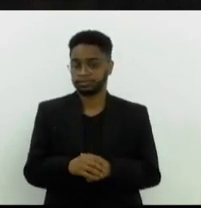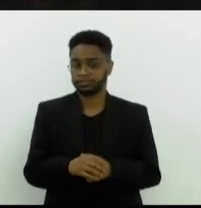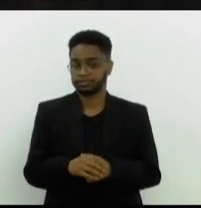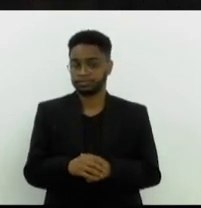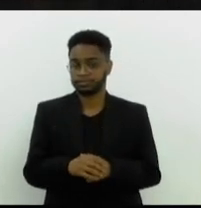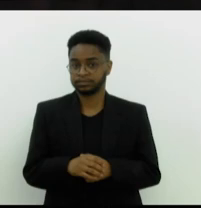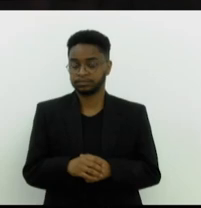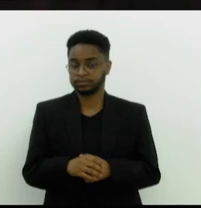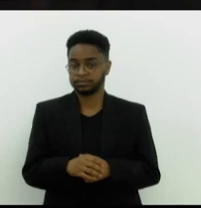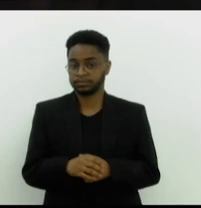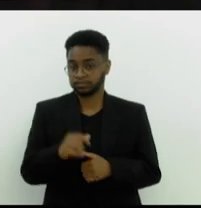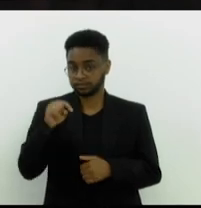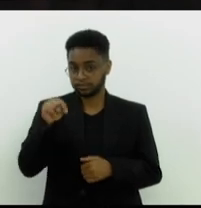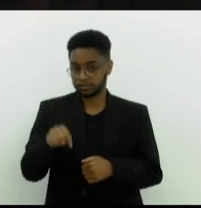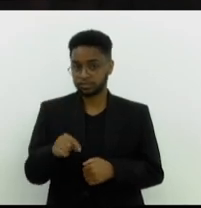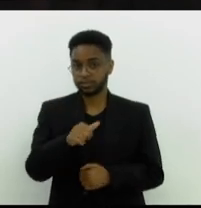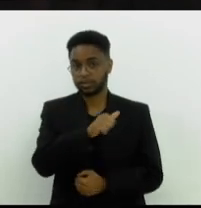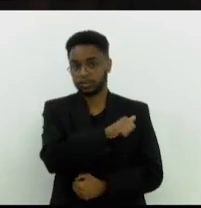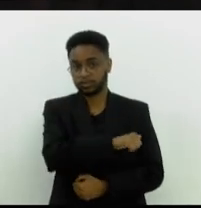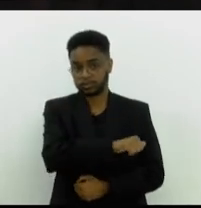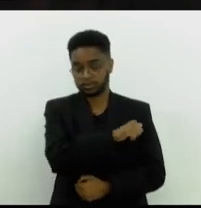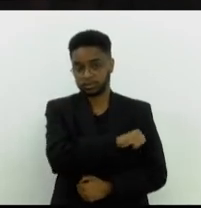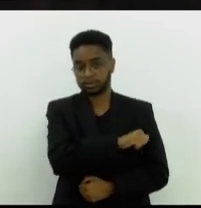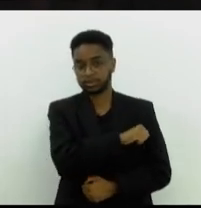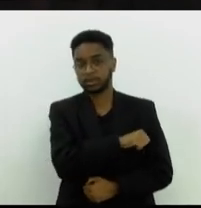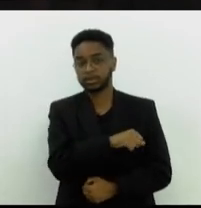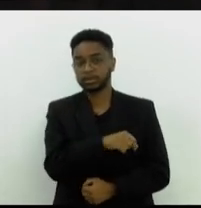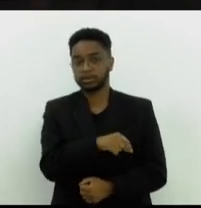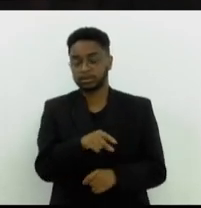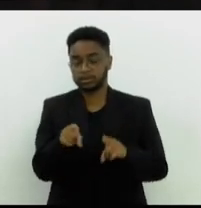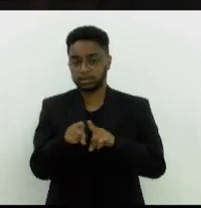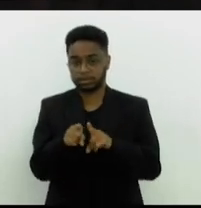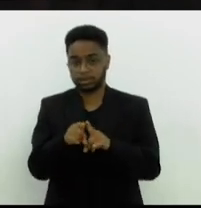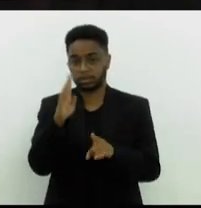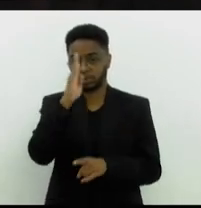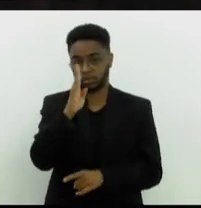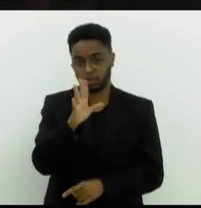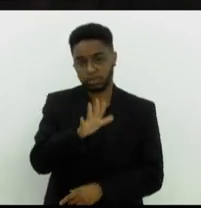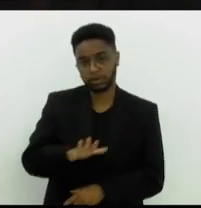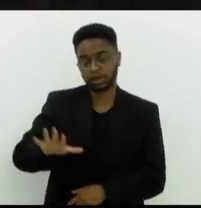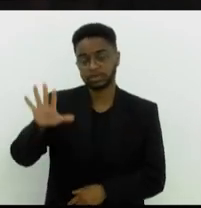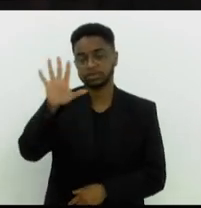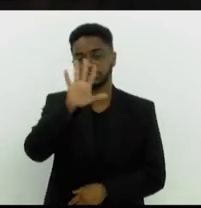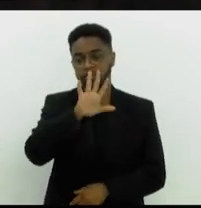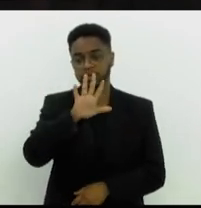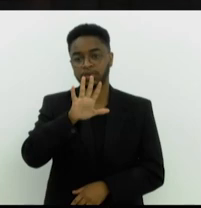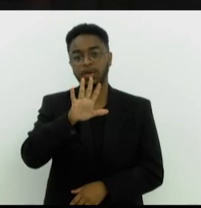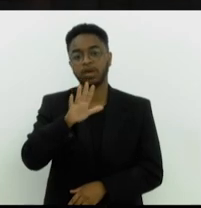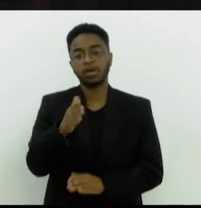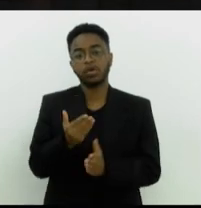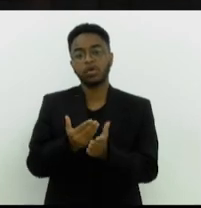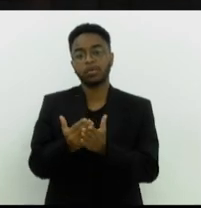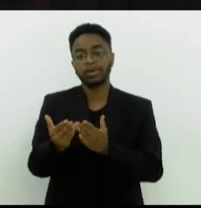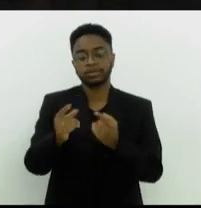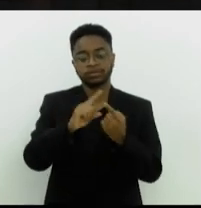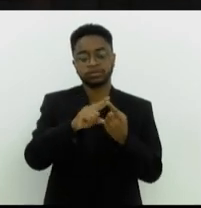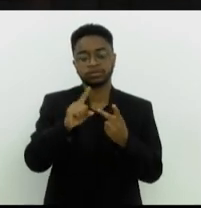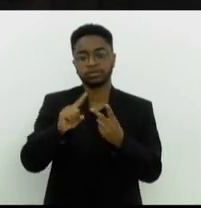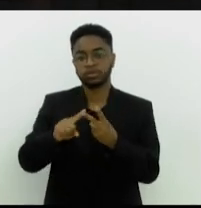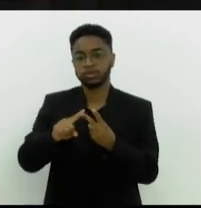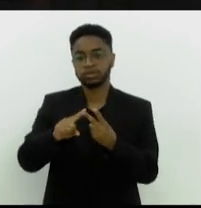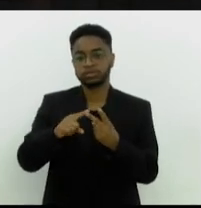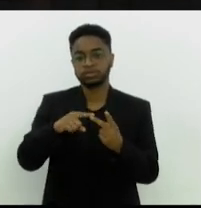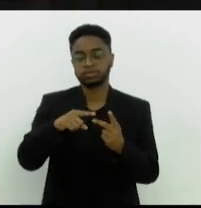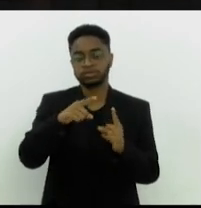já como aqui no Rio de Janeiro, também nacionalmente, passa a ter dois tipos de funcionário